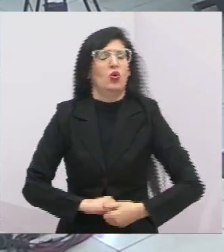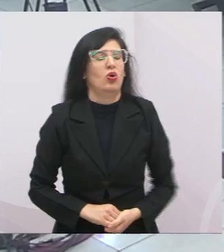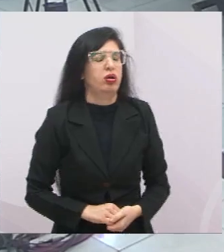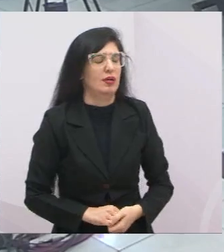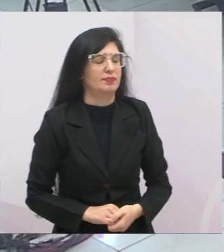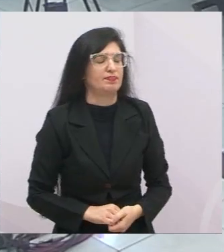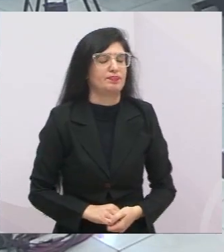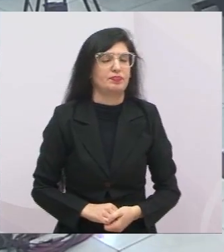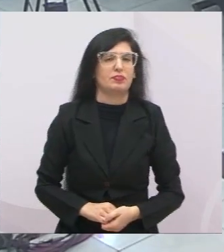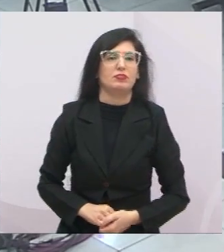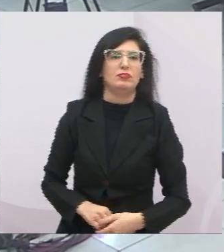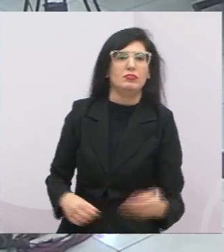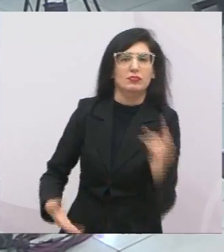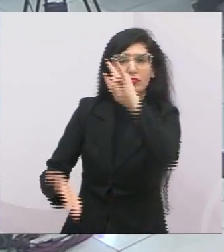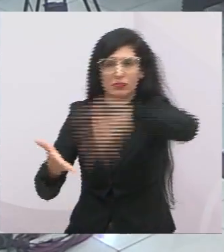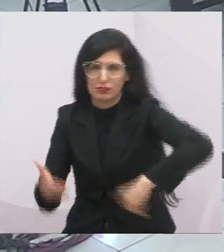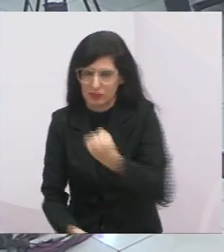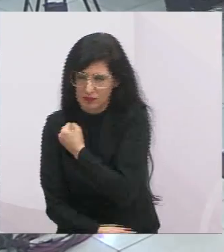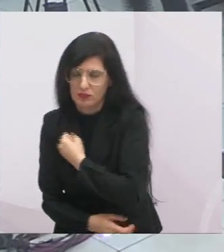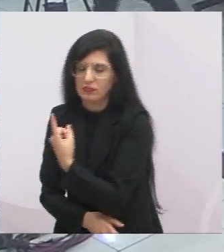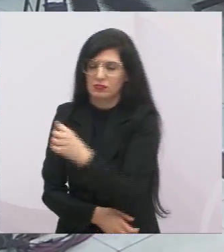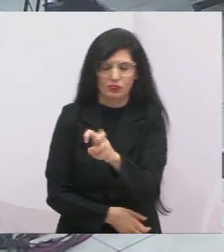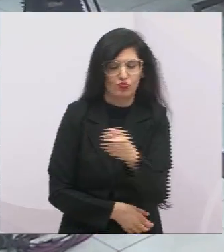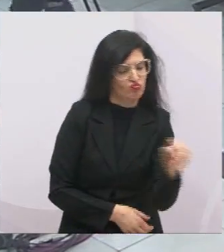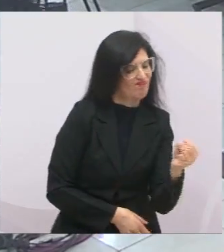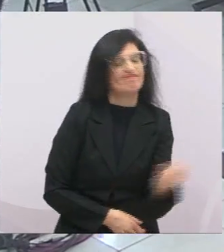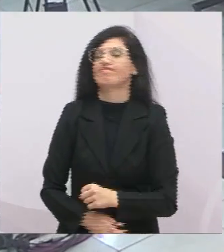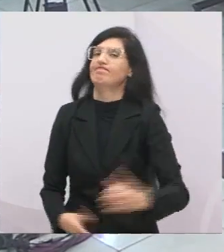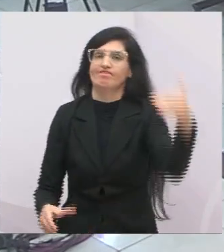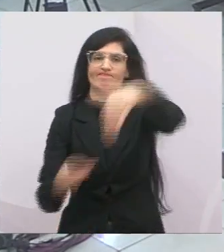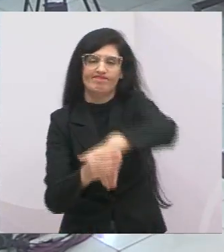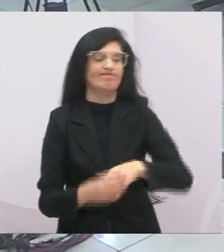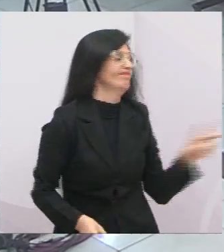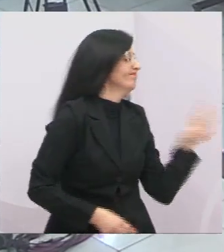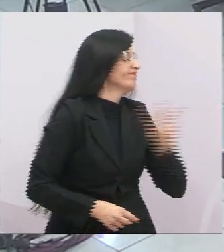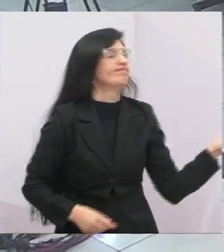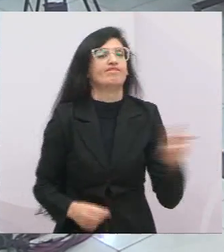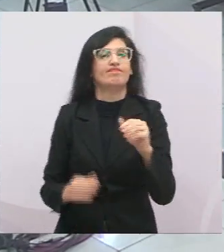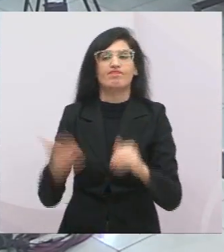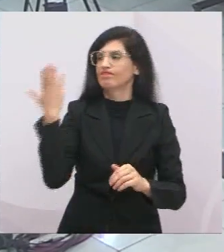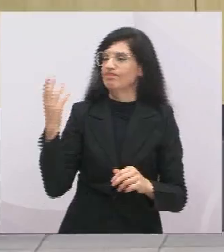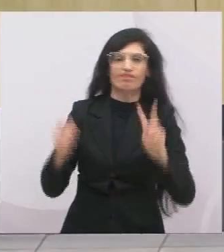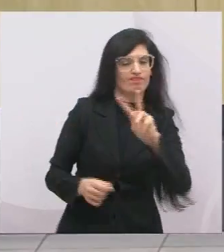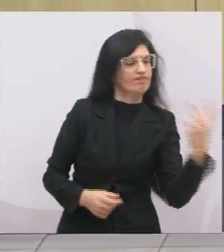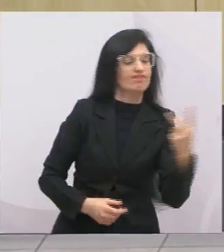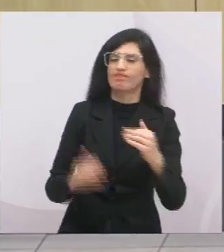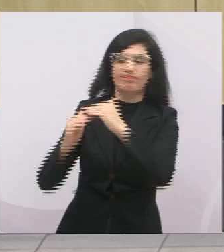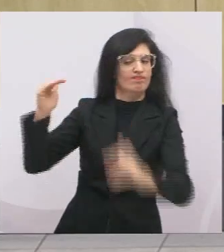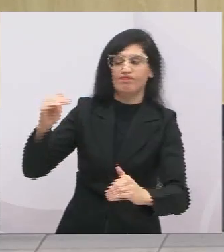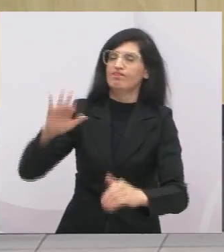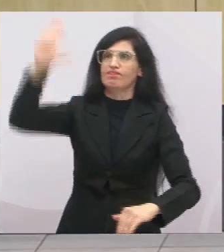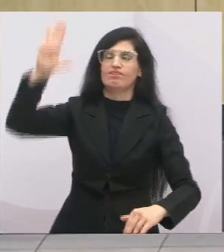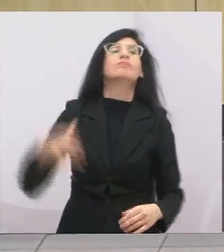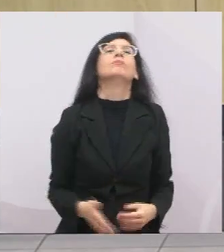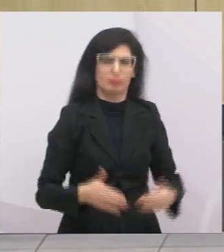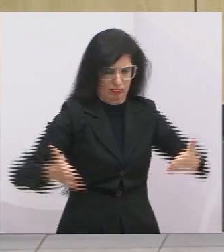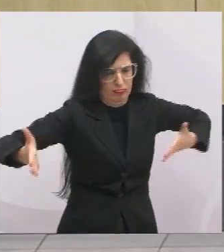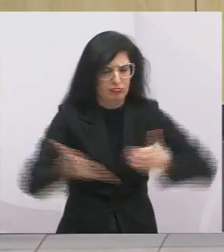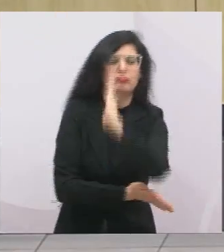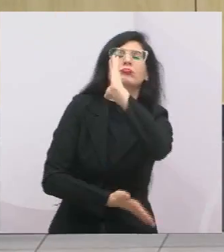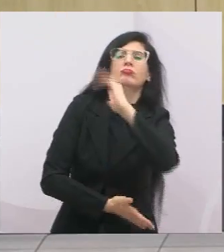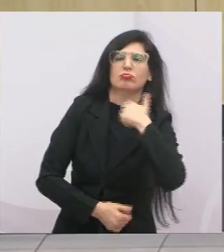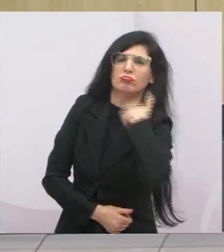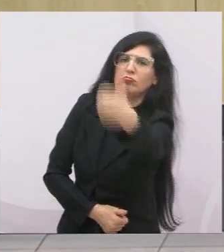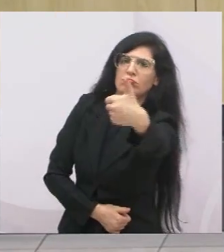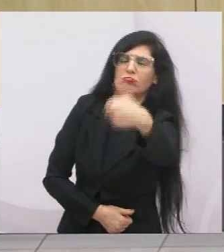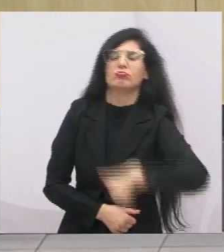Pedido de informações número 158 em votação. Os vereadores contrários se manifestem levantando o braço. Pedido de informações aprovado.